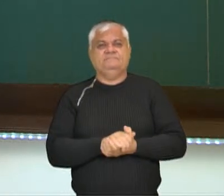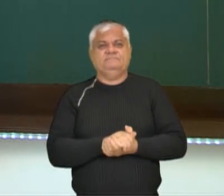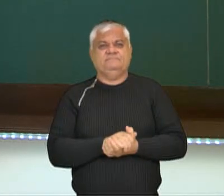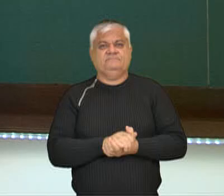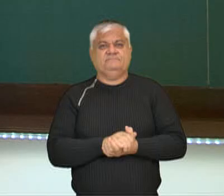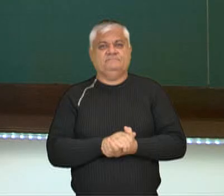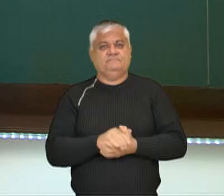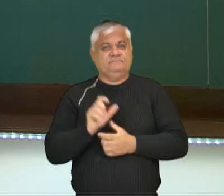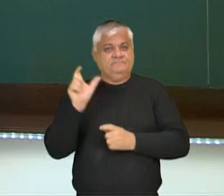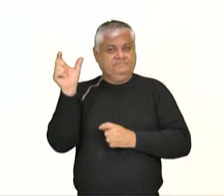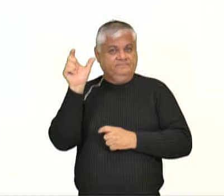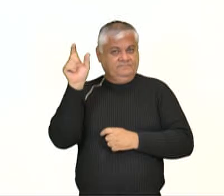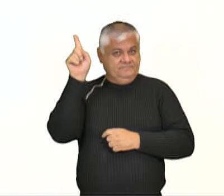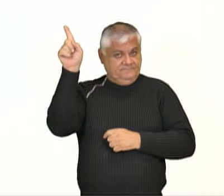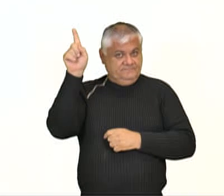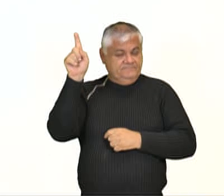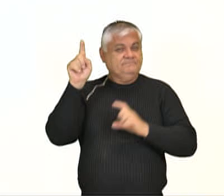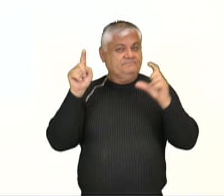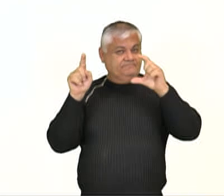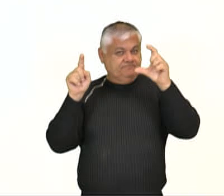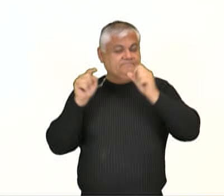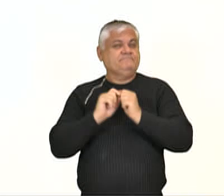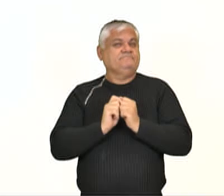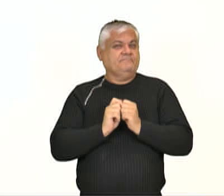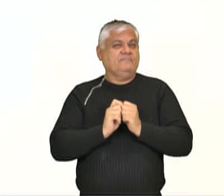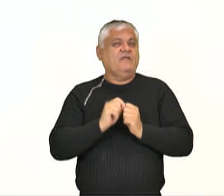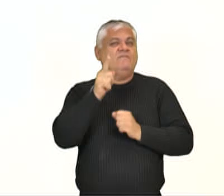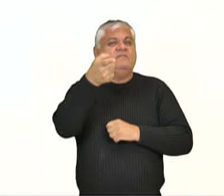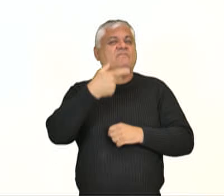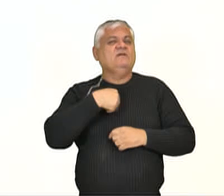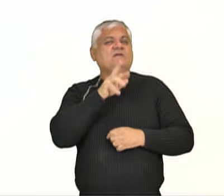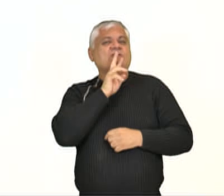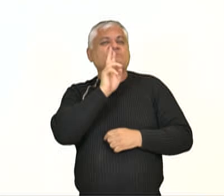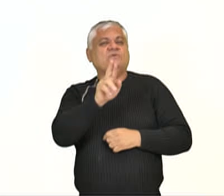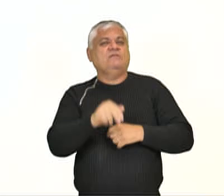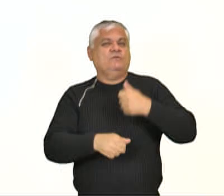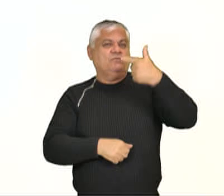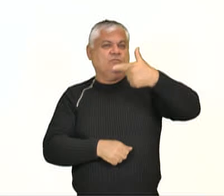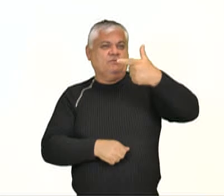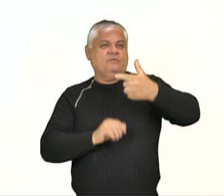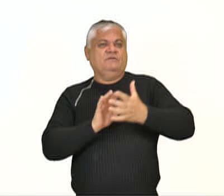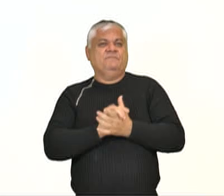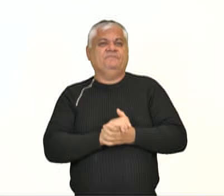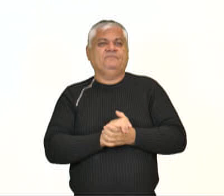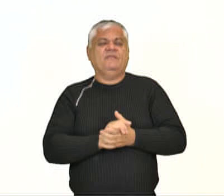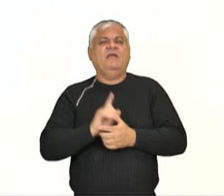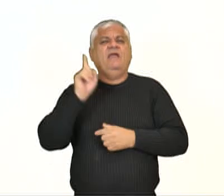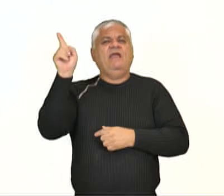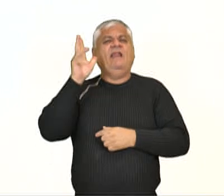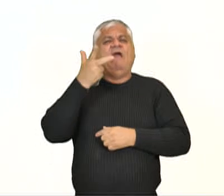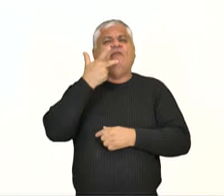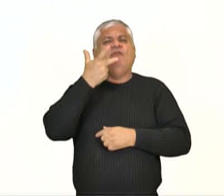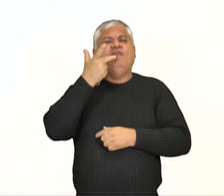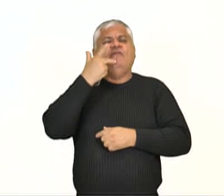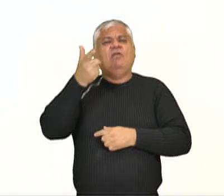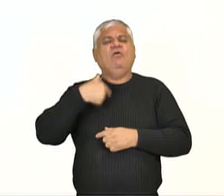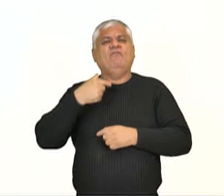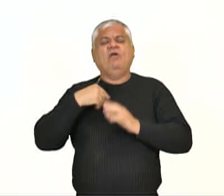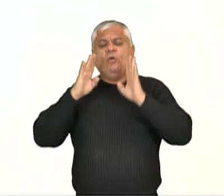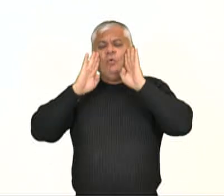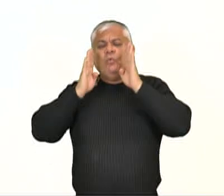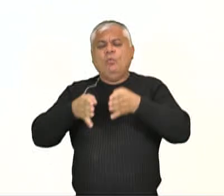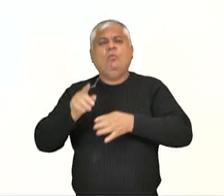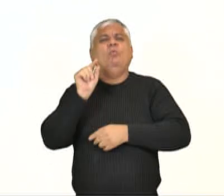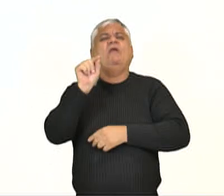De acordo com esse trecho do livro que nós temos ali, você vai responder a número 2. Em que Anne disse que iria se